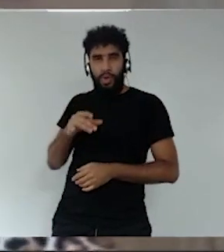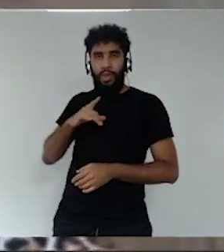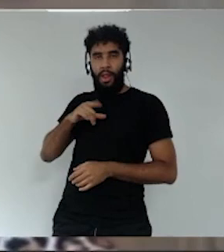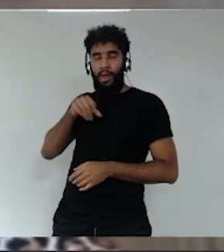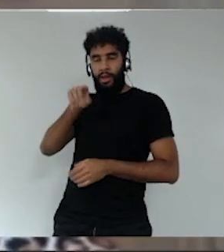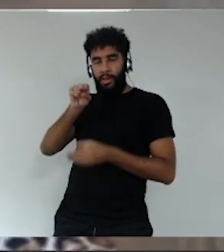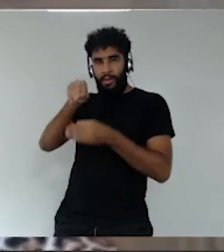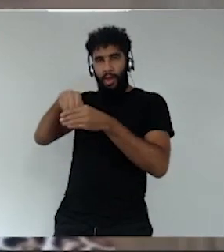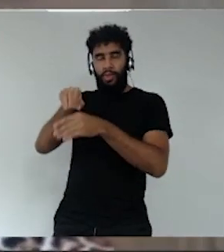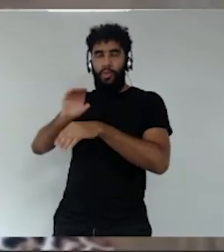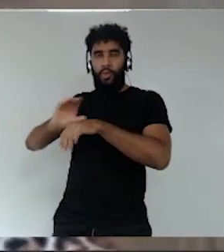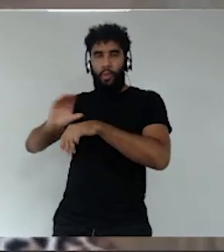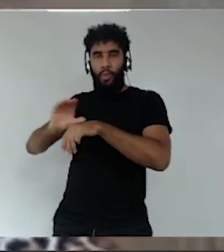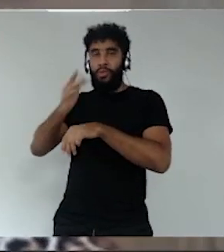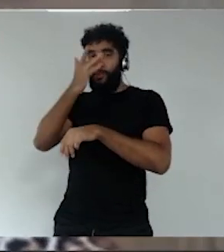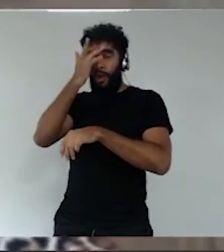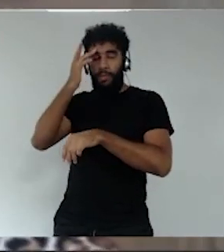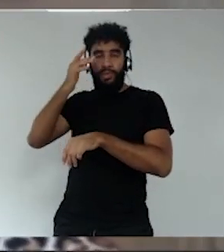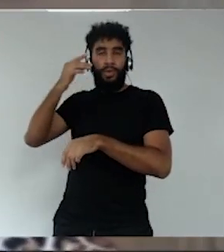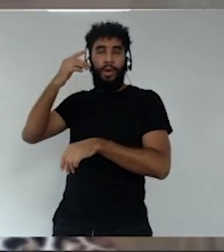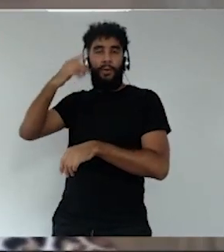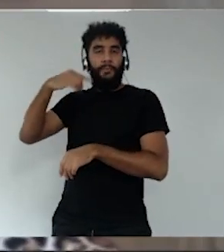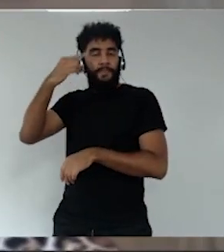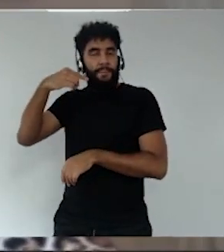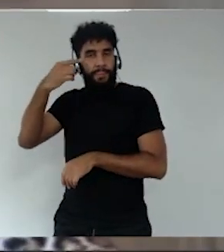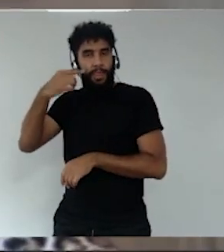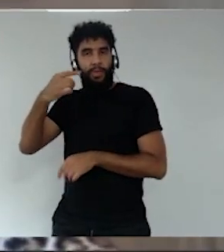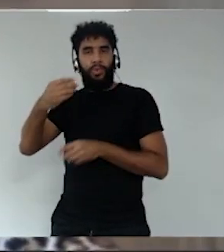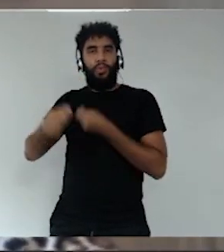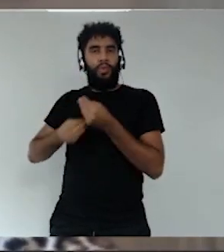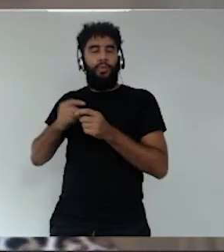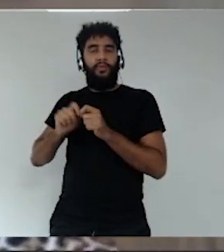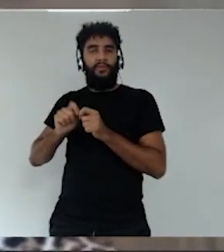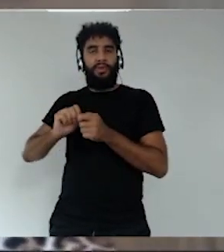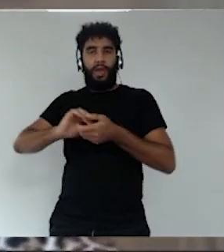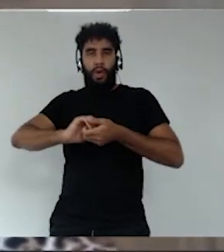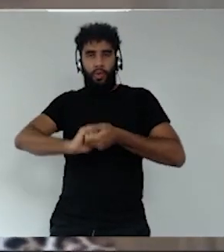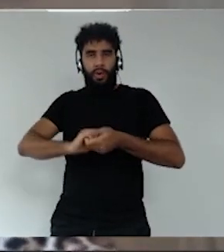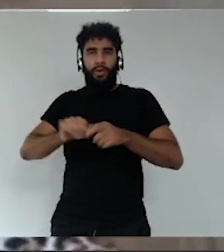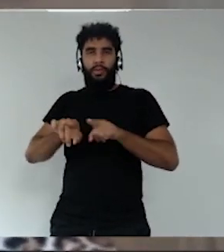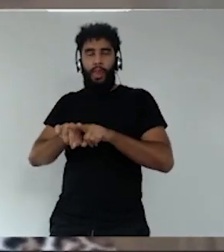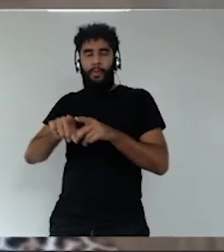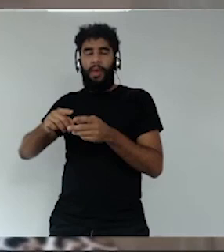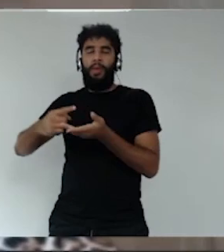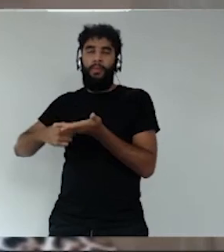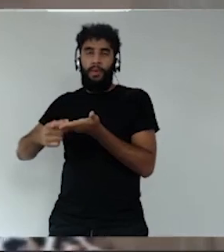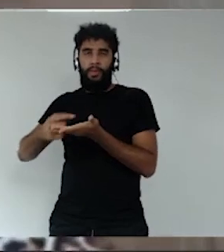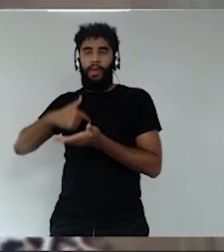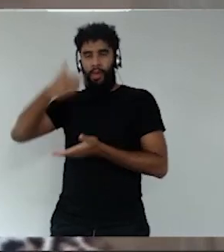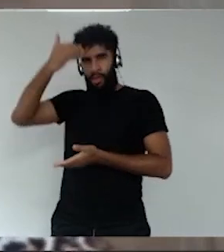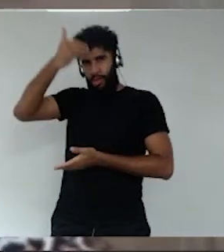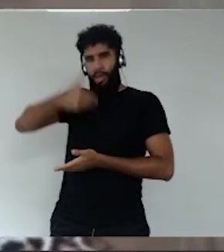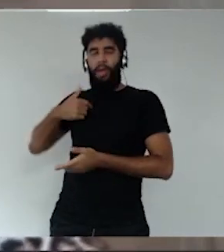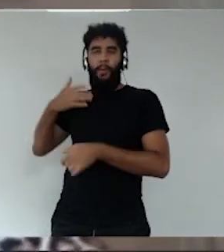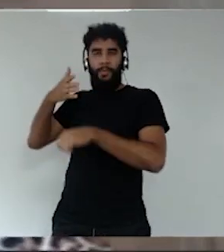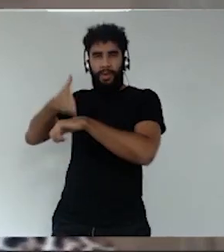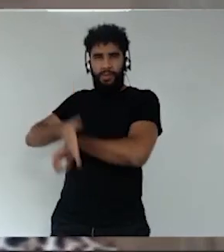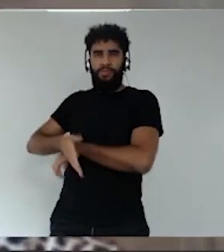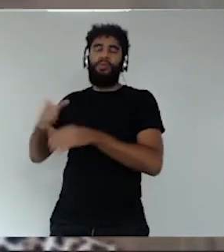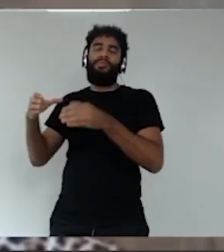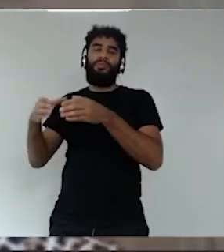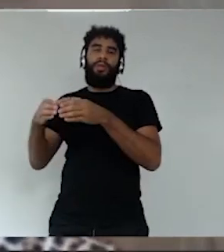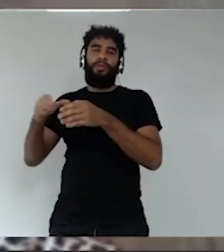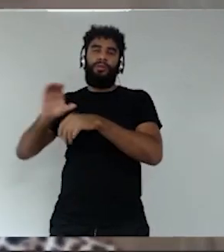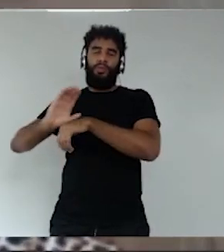de advogados, específico para advogados em conciliação e mediação. Eu faço parte desse grupo de trabalho que está desenvolvendo esse